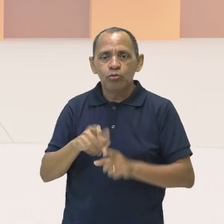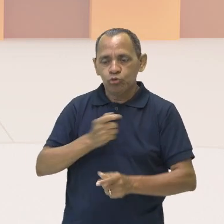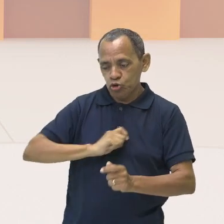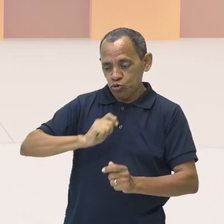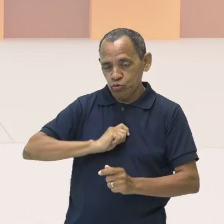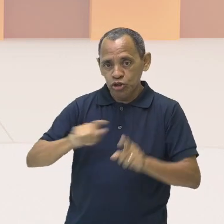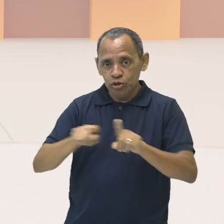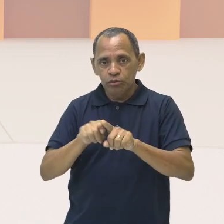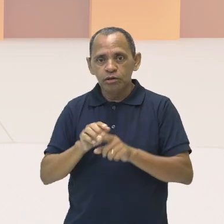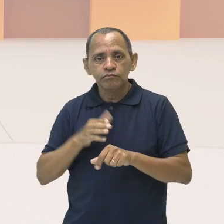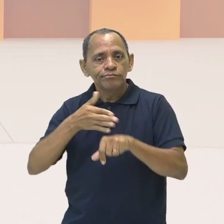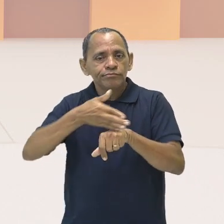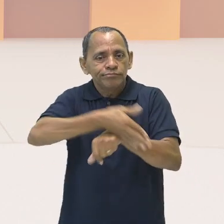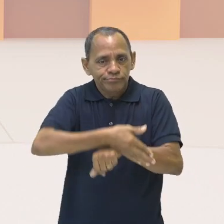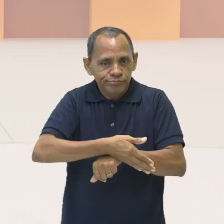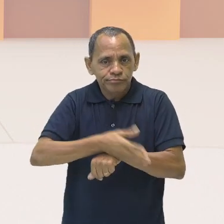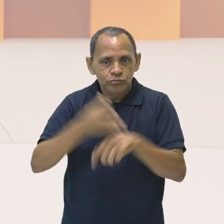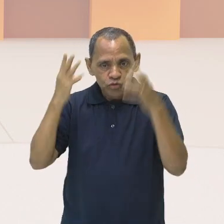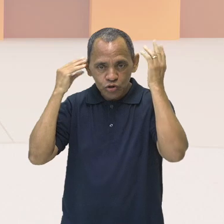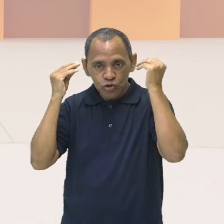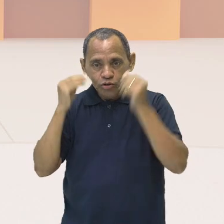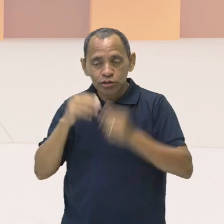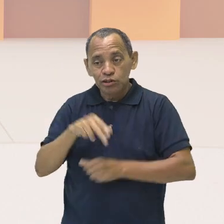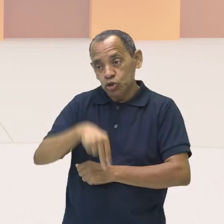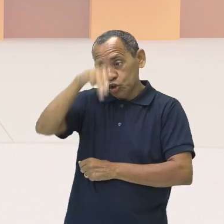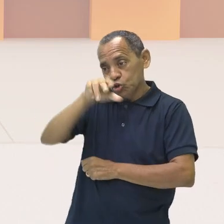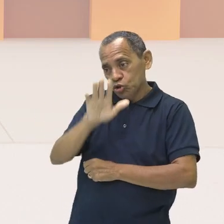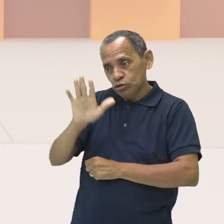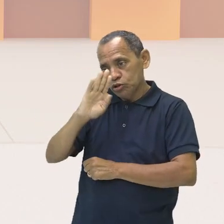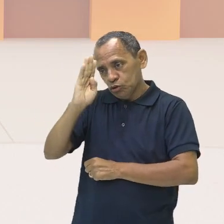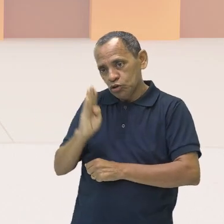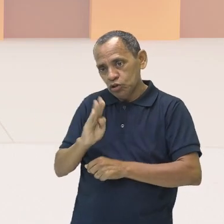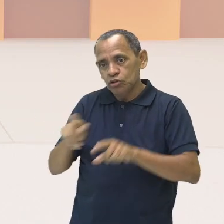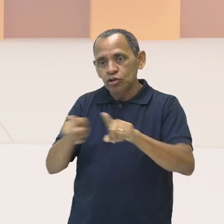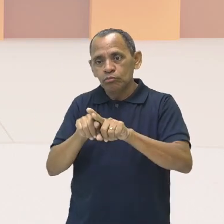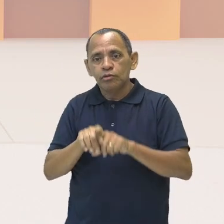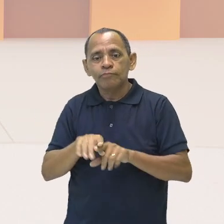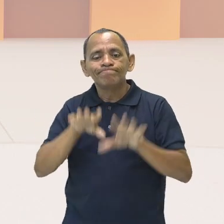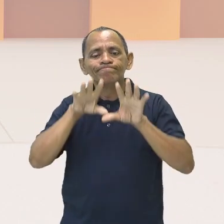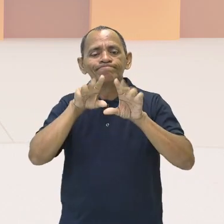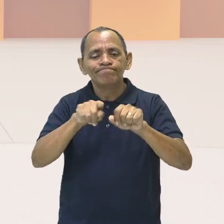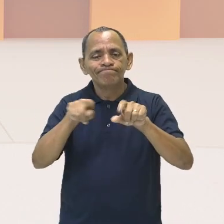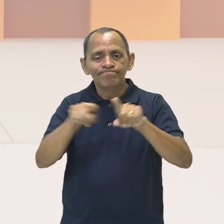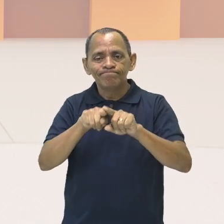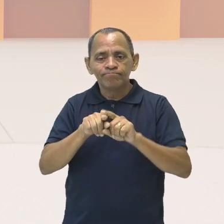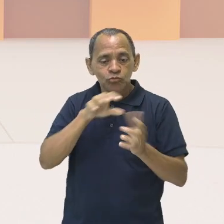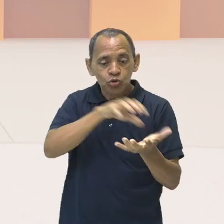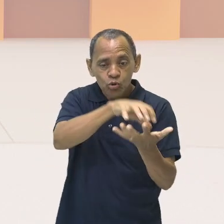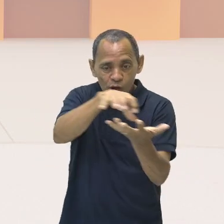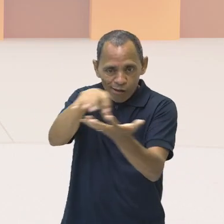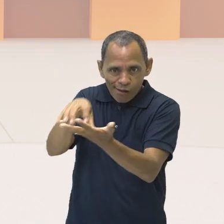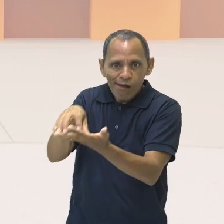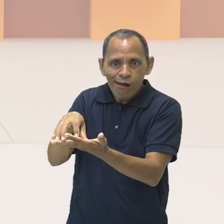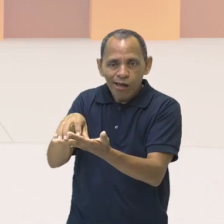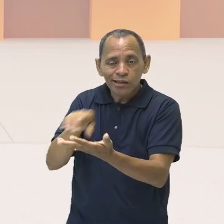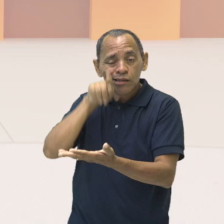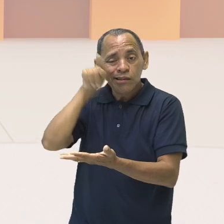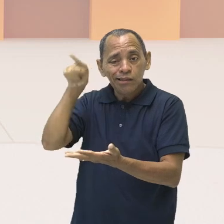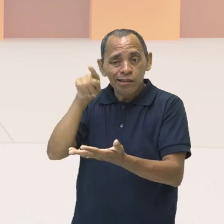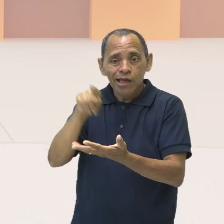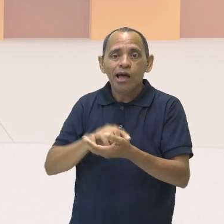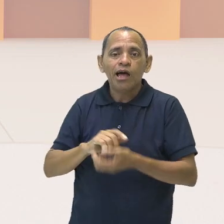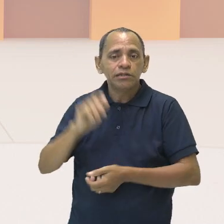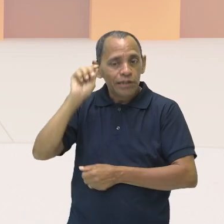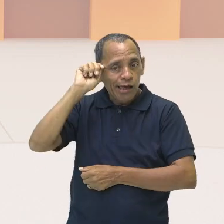invasão holandesa no nordeste do Brasil e a tomada de entrepostos comerciais na Ásia e na